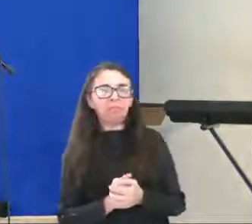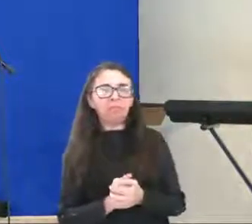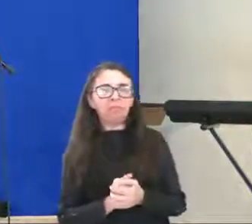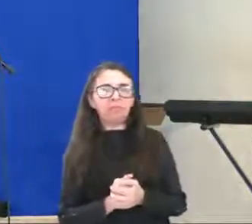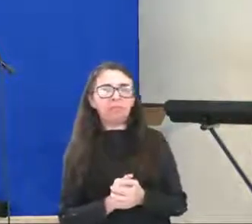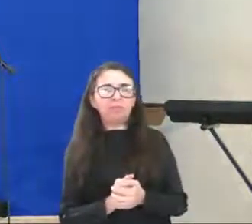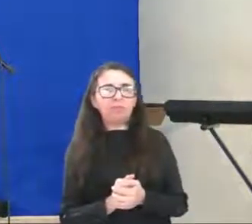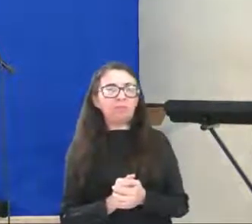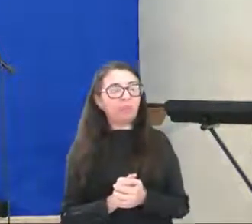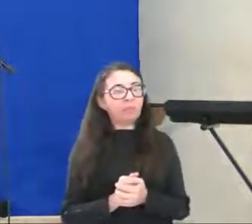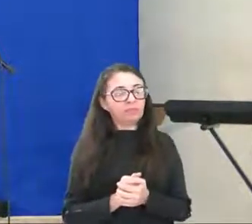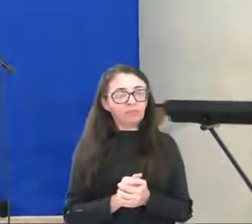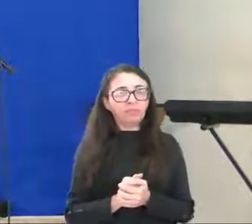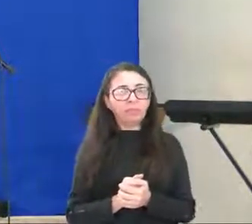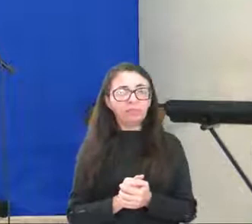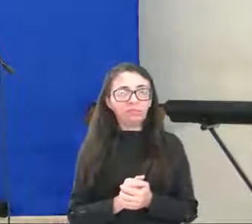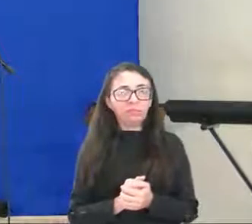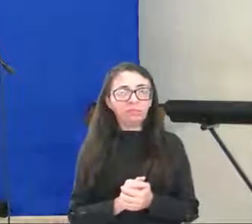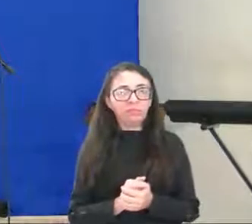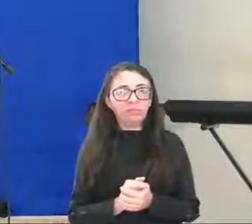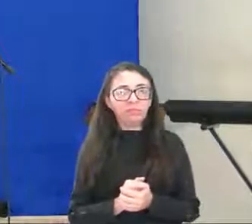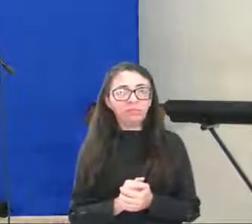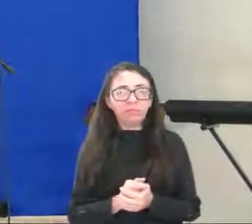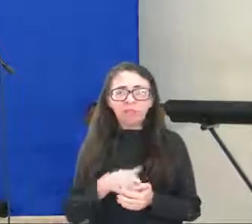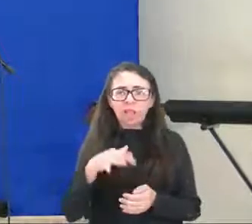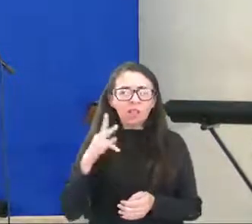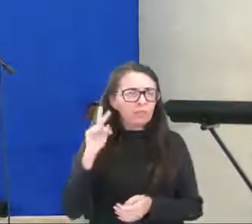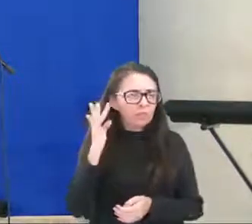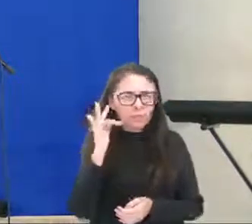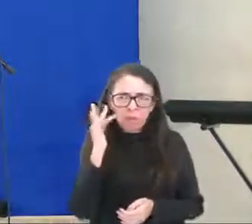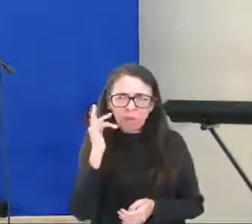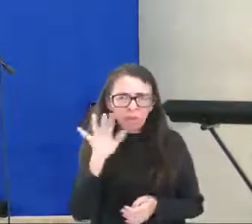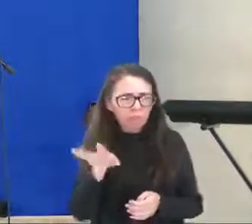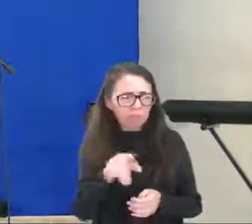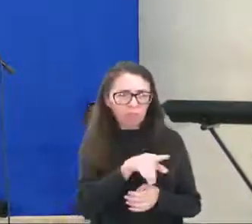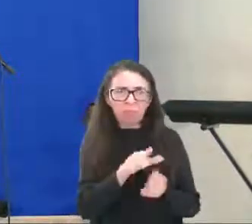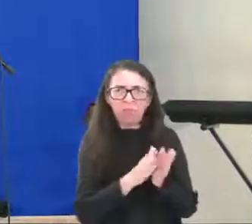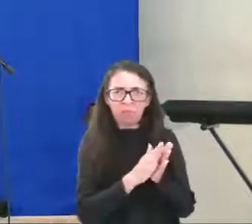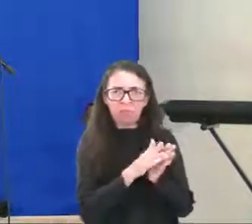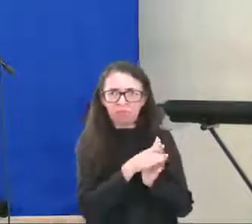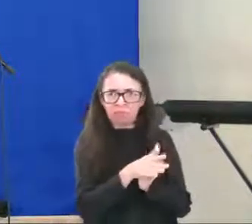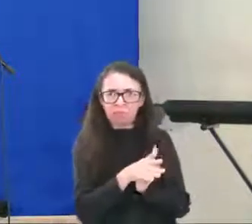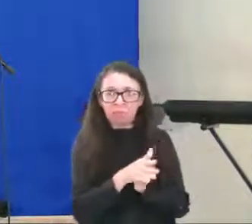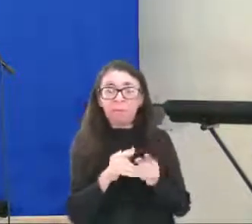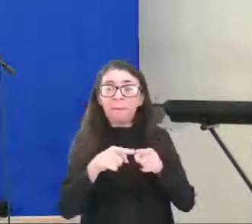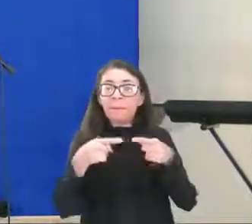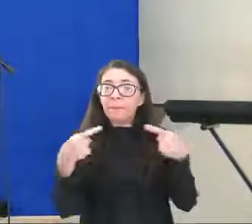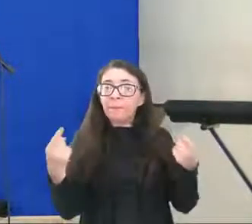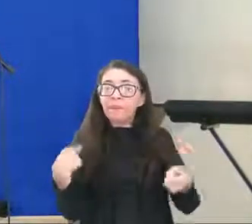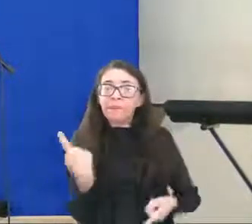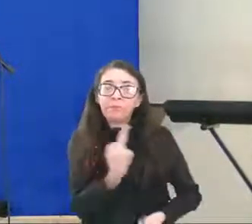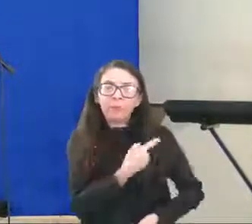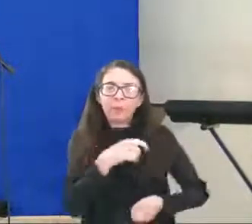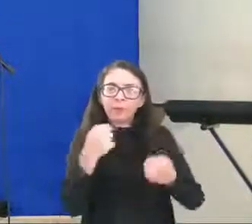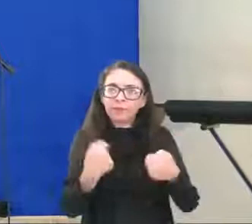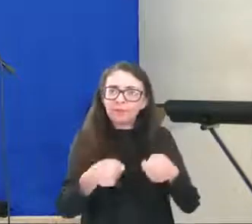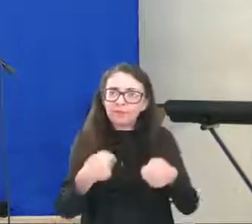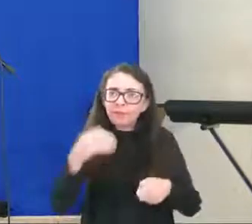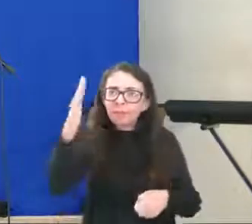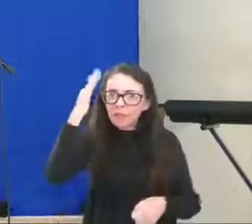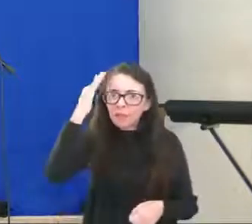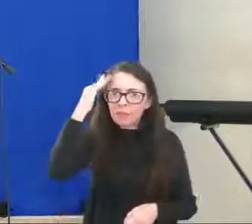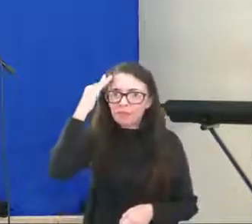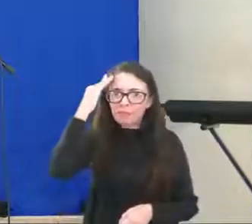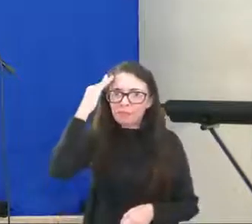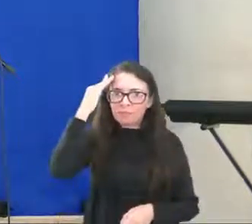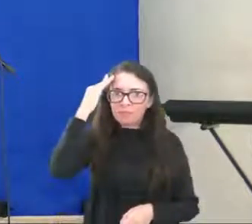Vemos em todo o Antigo Testamento que o Espírito de Deus estava sempre presente para equipar uma pessoa para cumprir uma responsabilidade